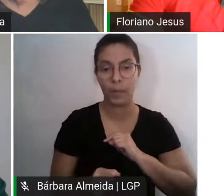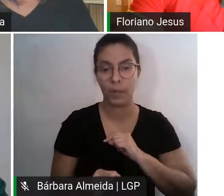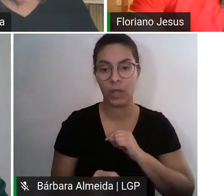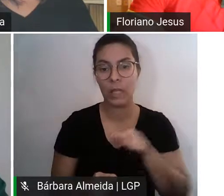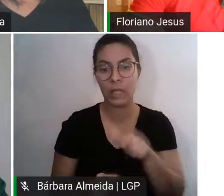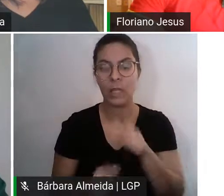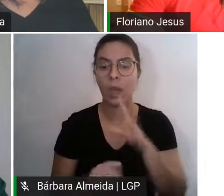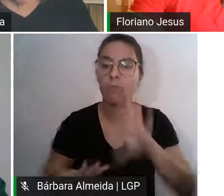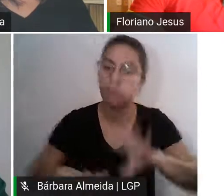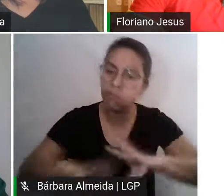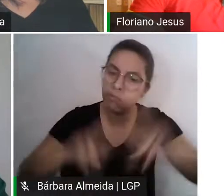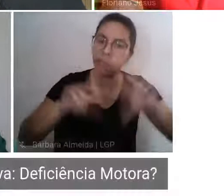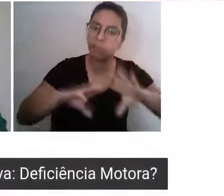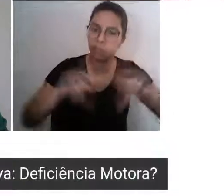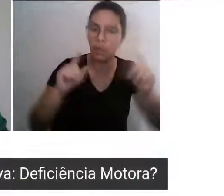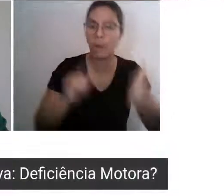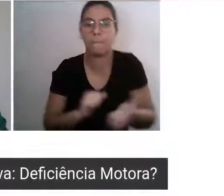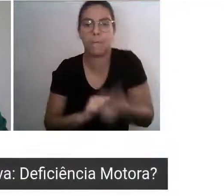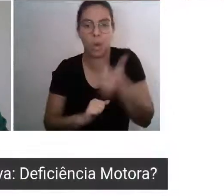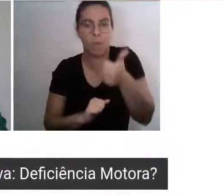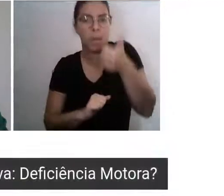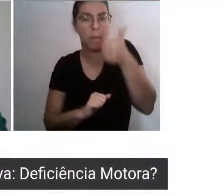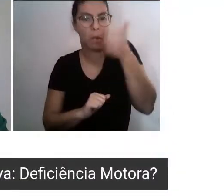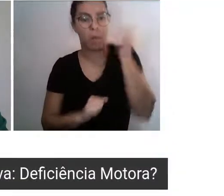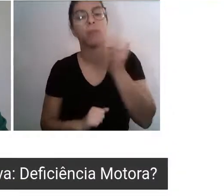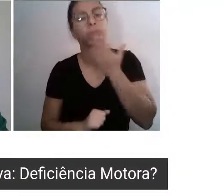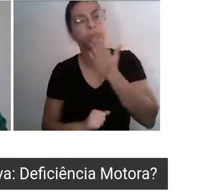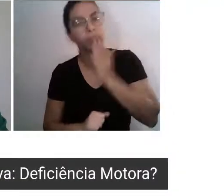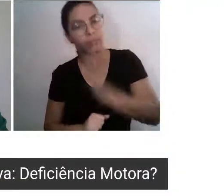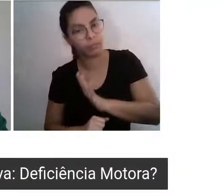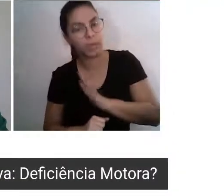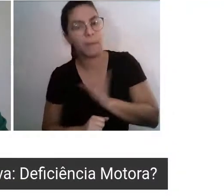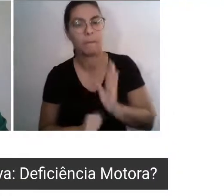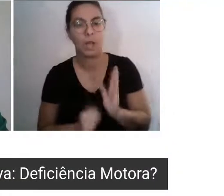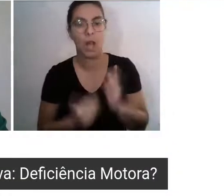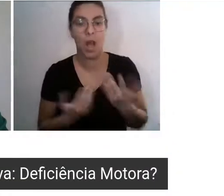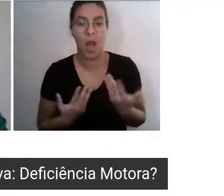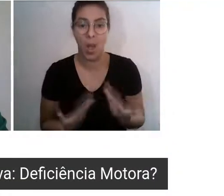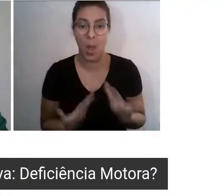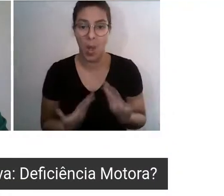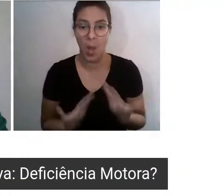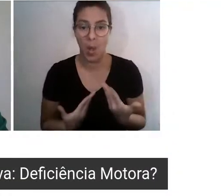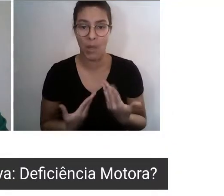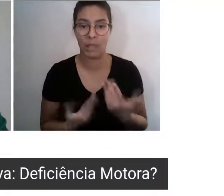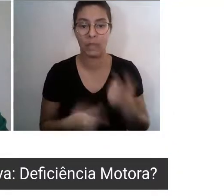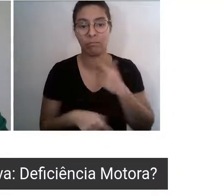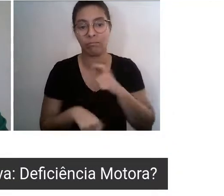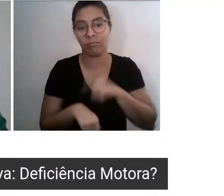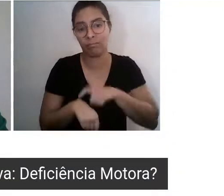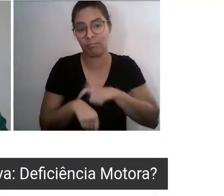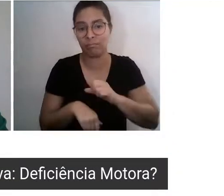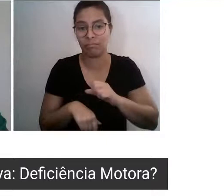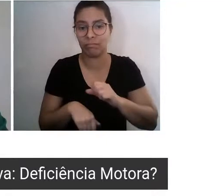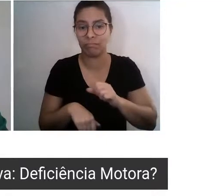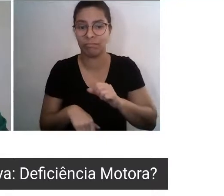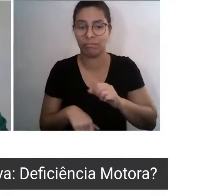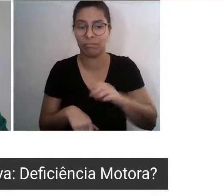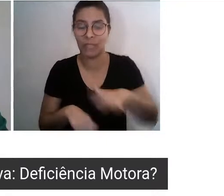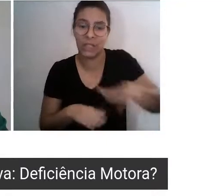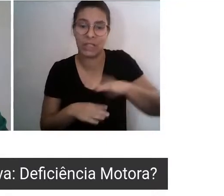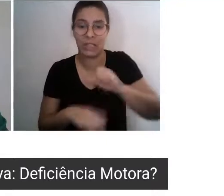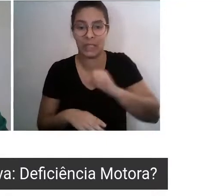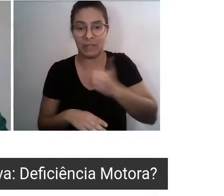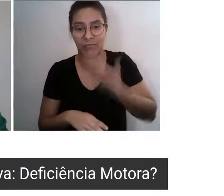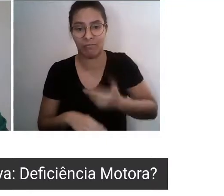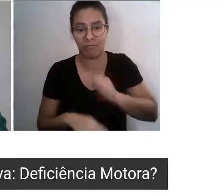melhorar bastante. Neste caso, no meu caso, por exemplo, eu além de... A